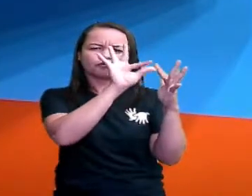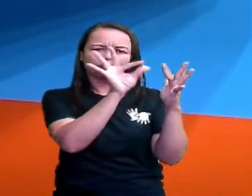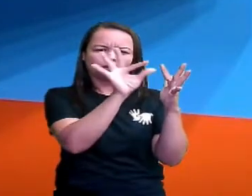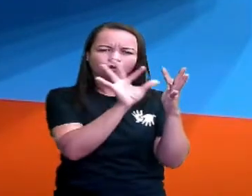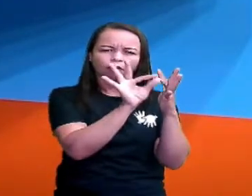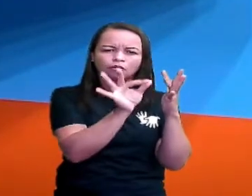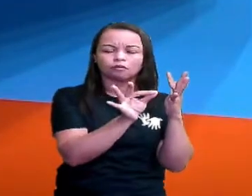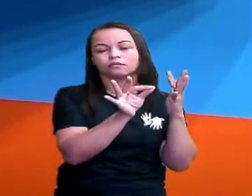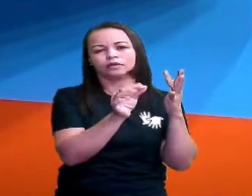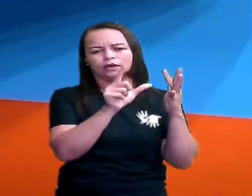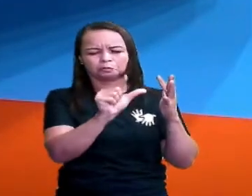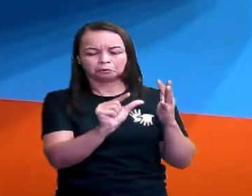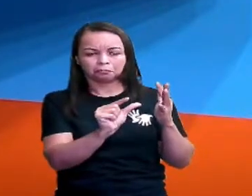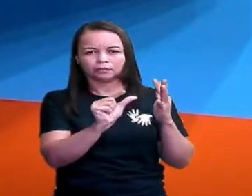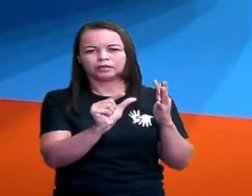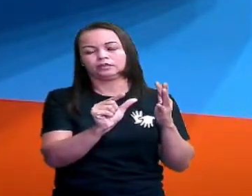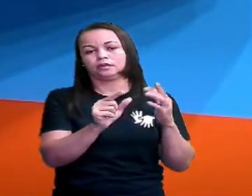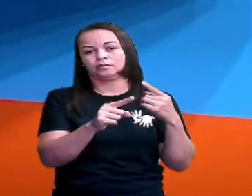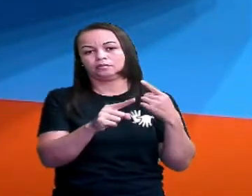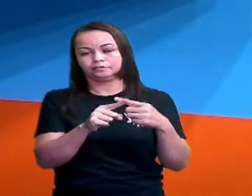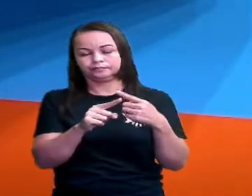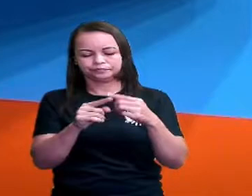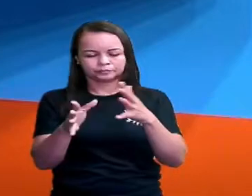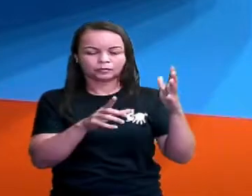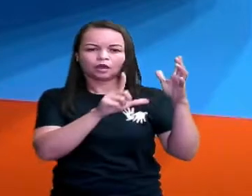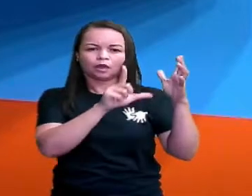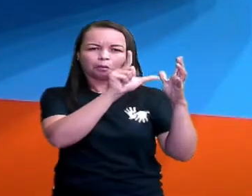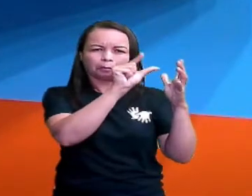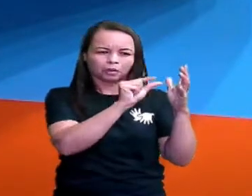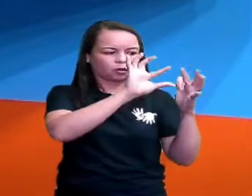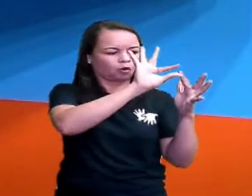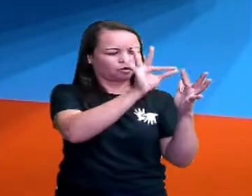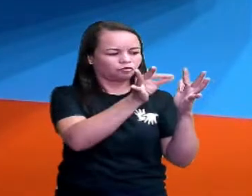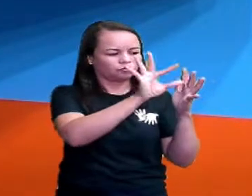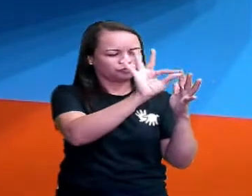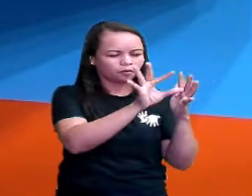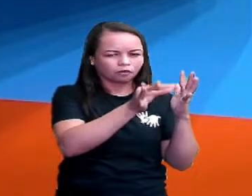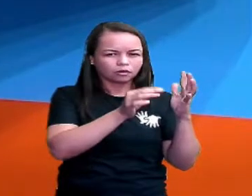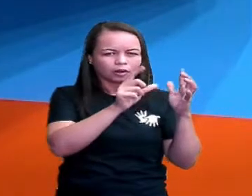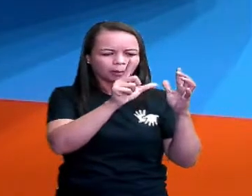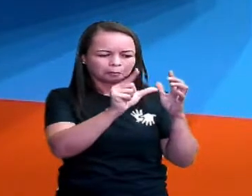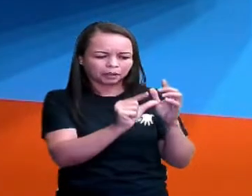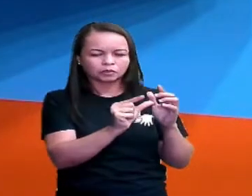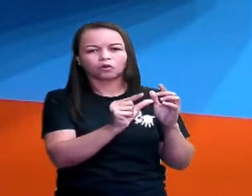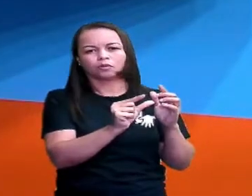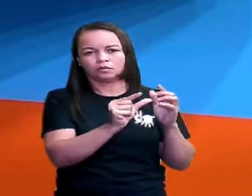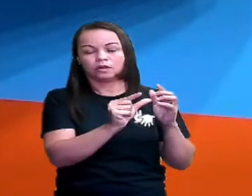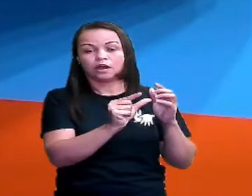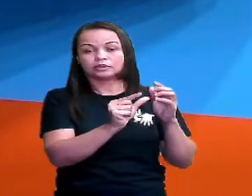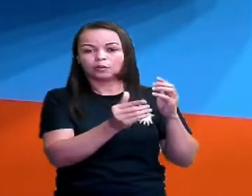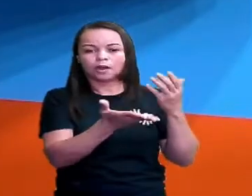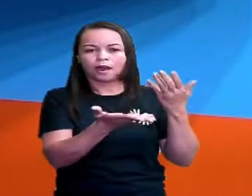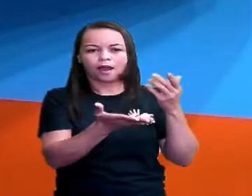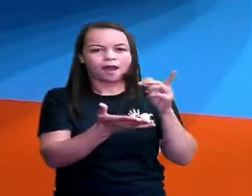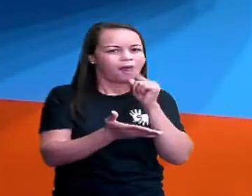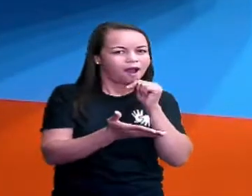pequenininhas. Porque quanto menor a folha, menor vai ser a perda de água